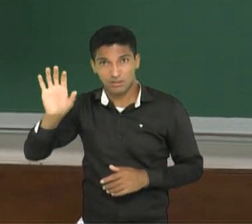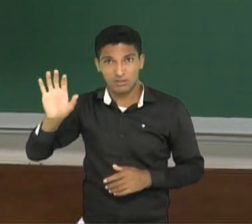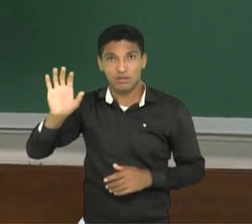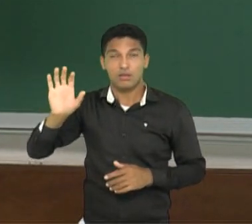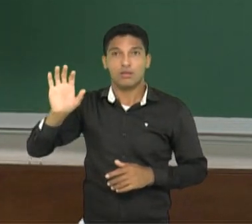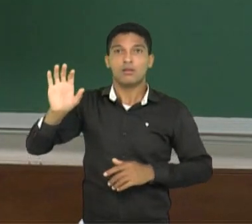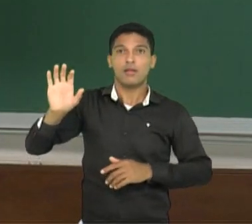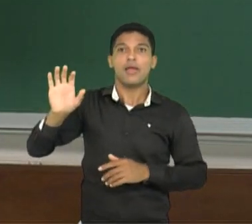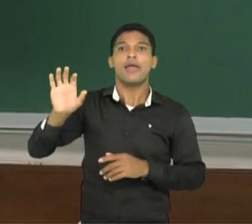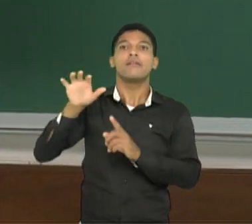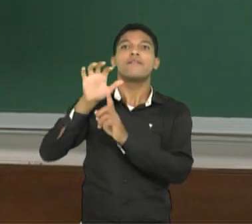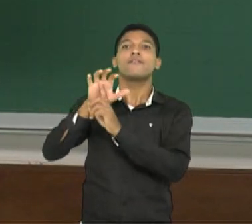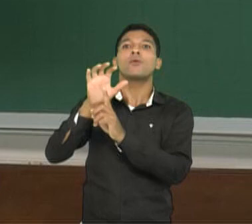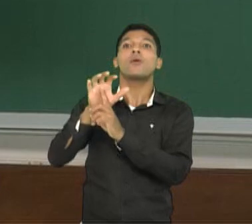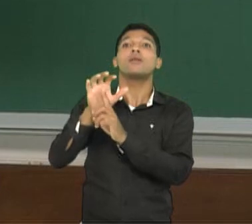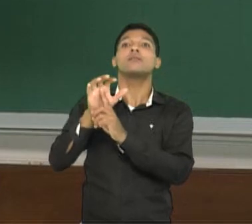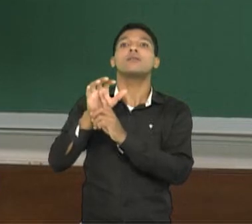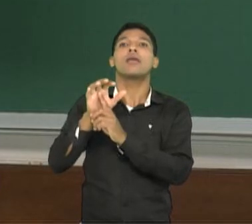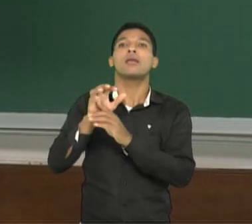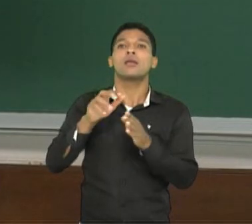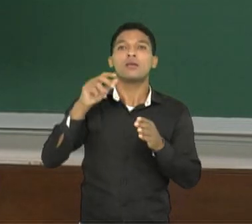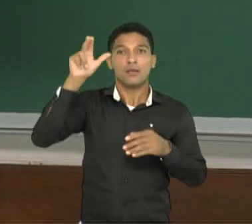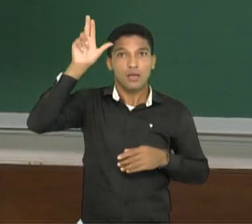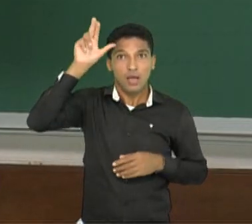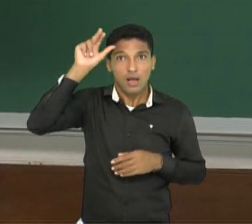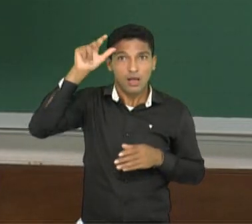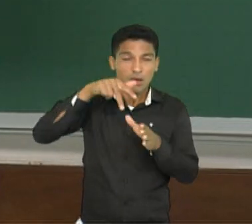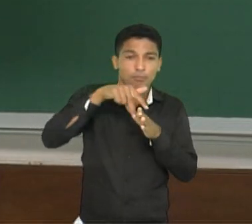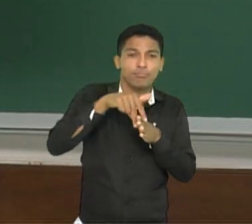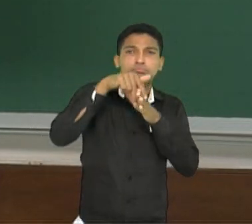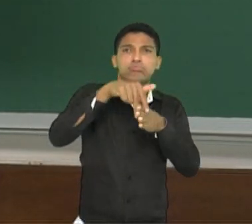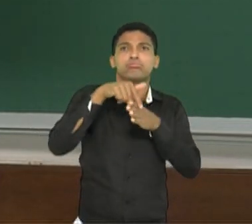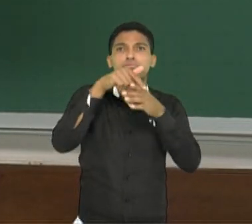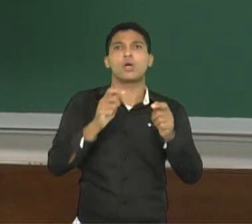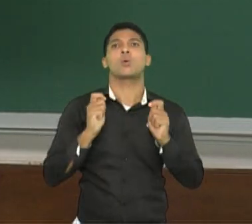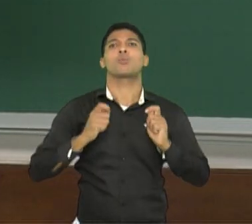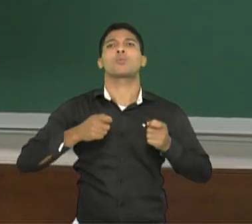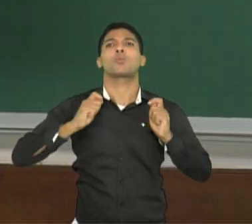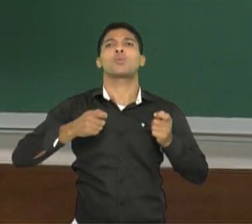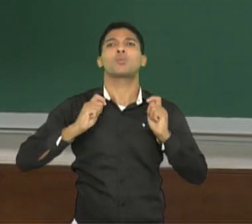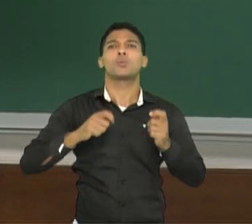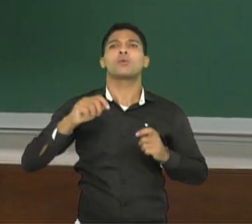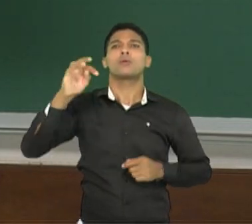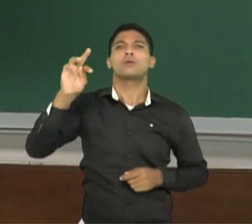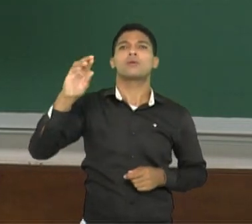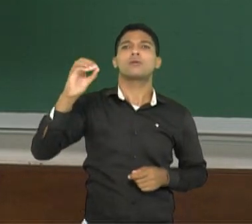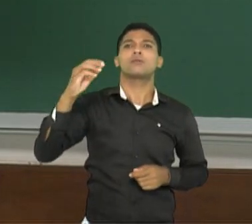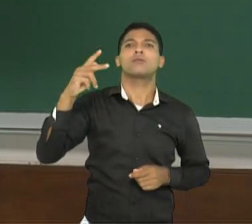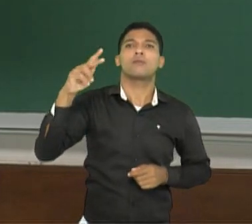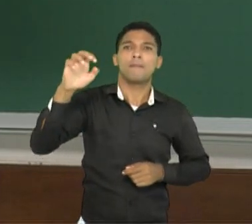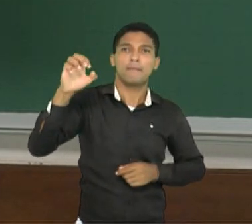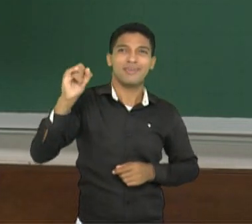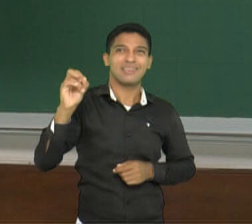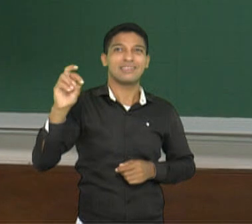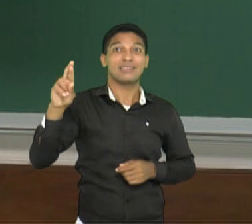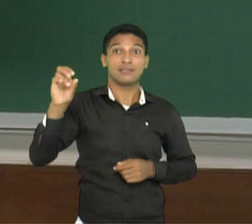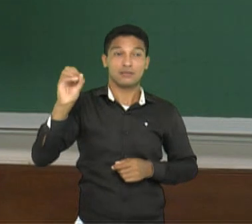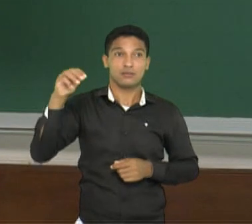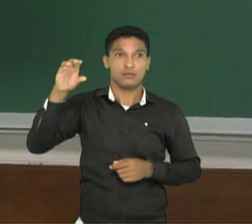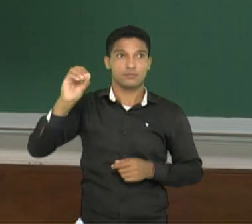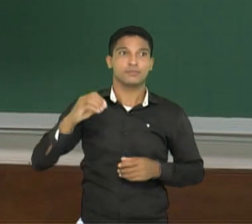do tropeirismo. Alguns outros ali, como o cuscuz paulista, a moqueca capixaba, são exemplos